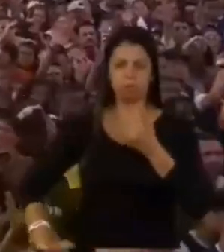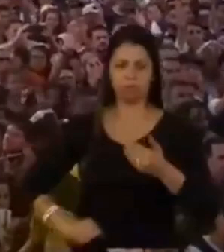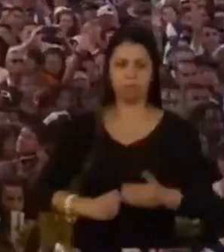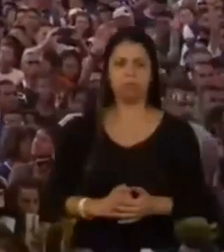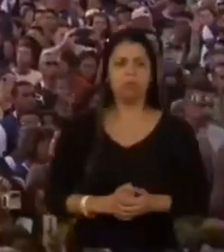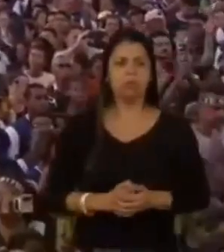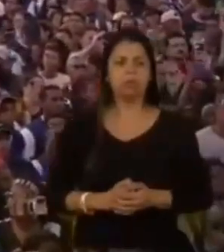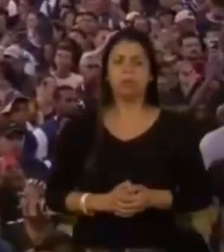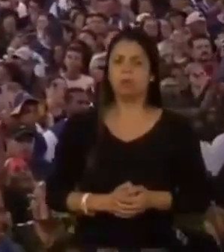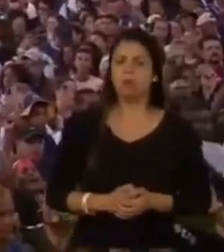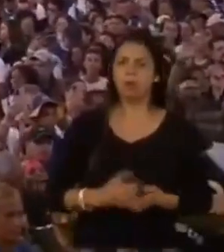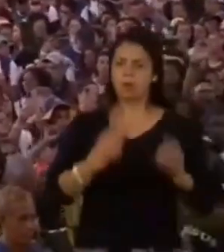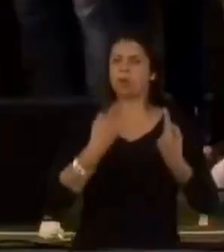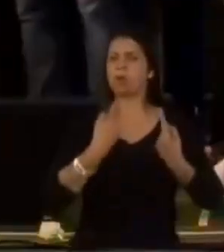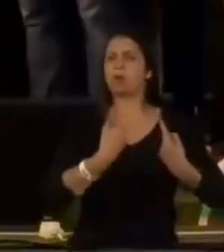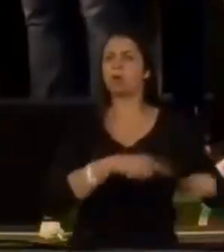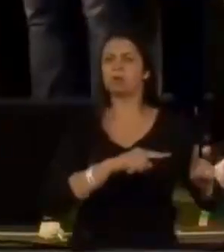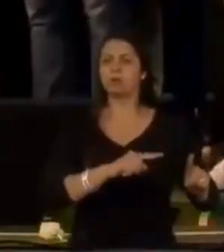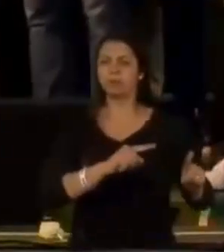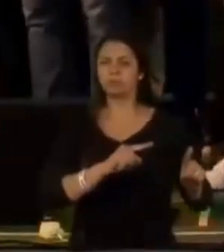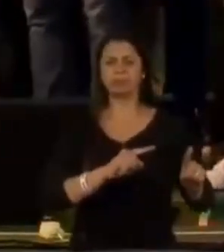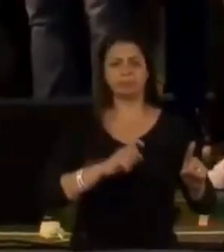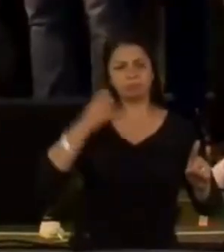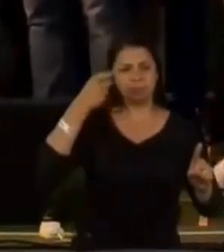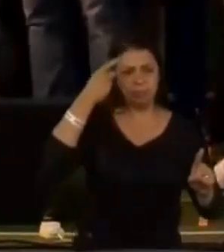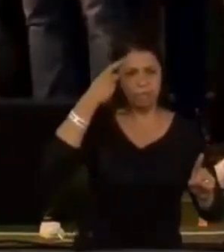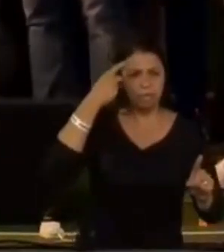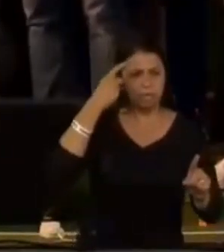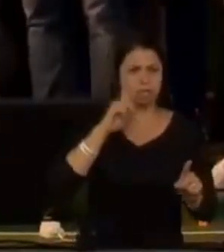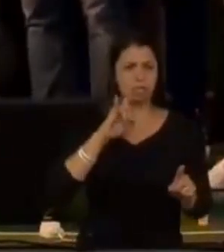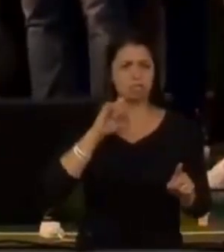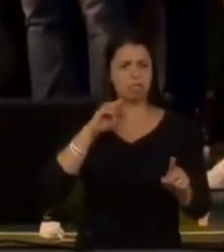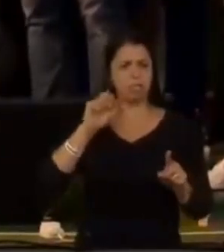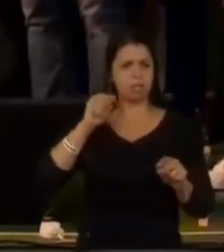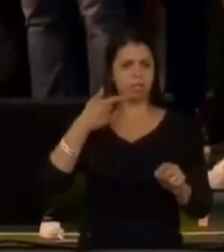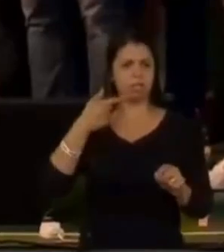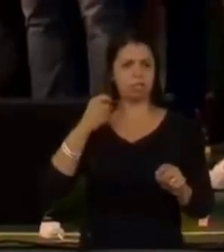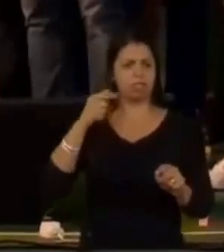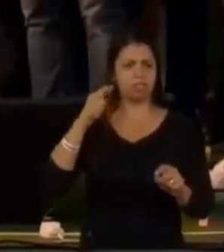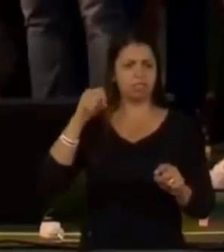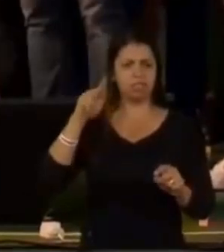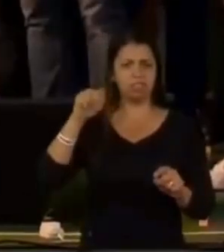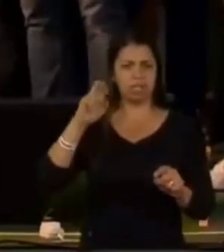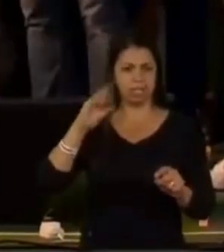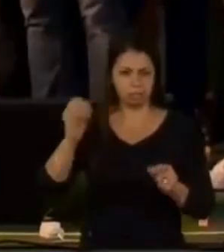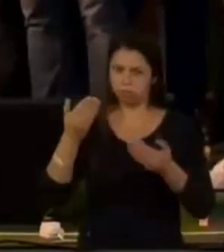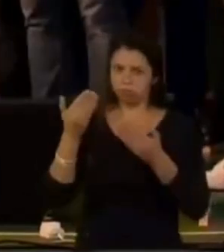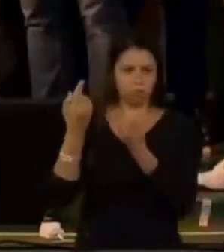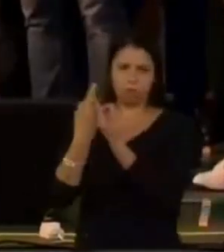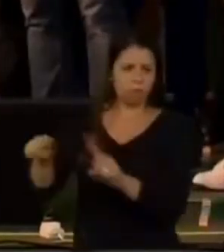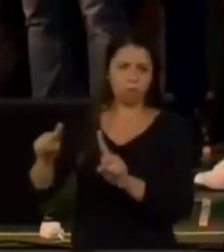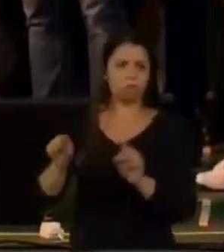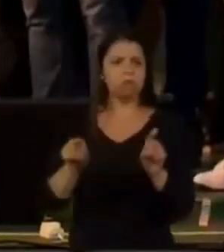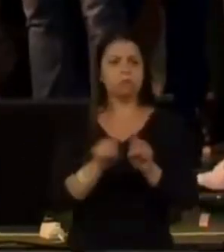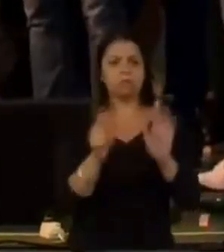Nós somos contra a ideologia de gênero. E nós somos contra também a liberação